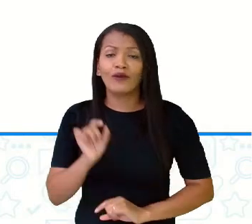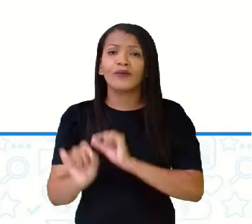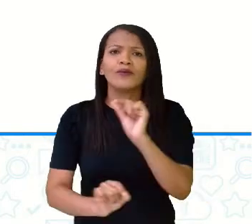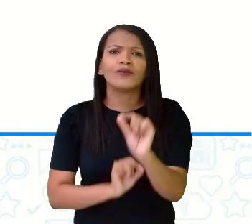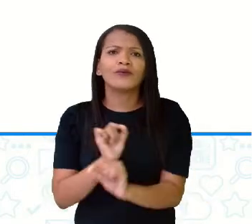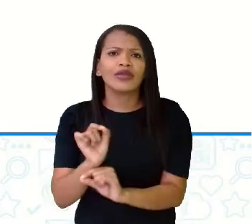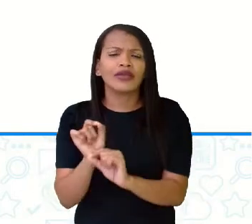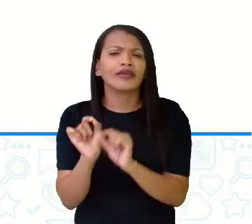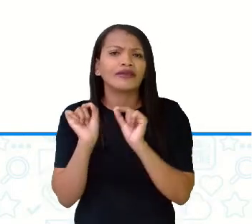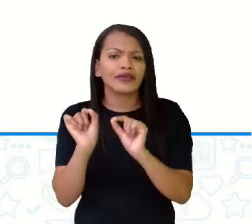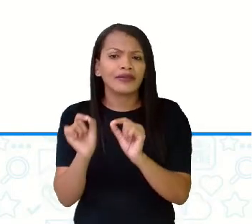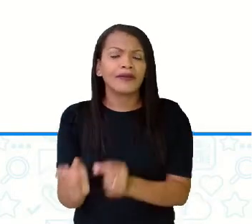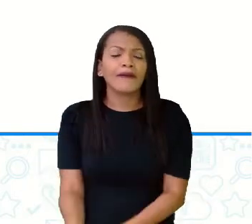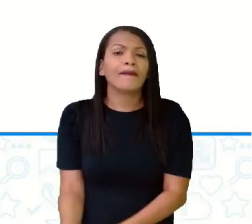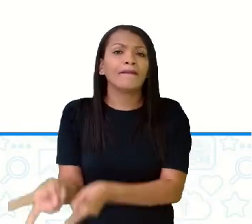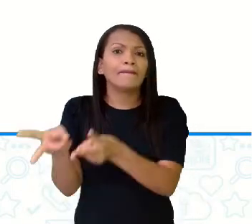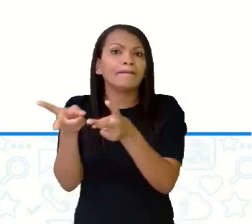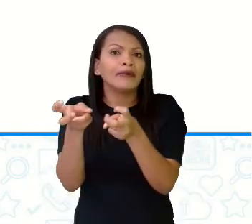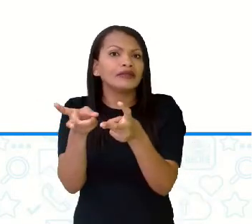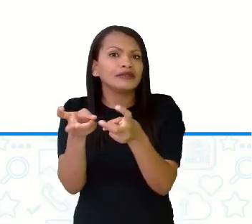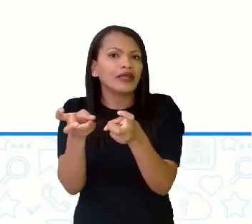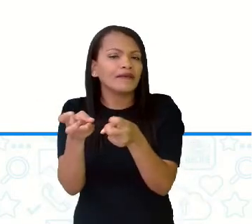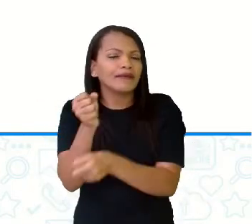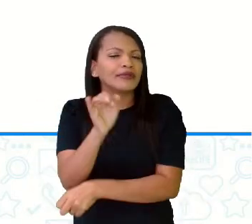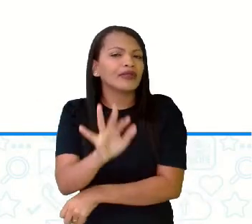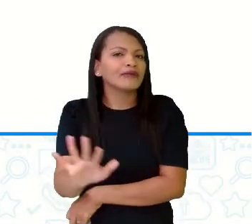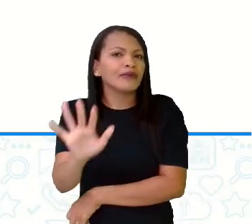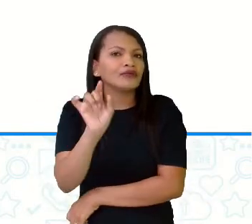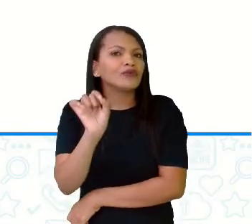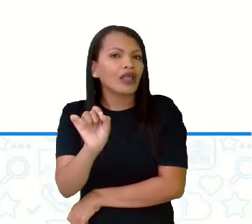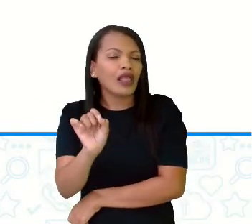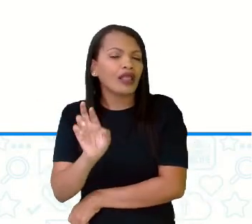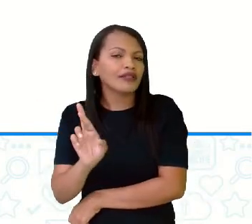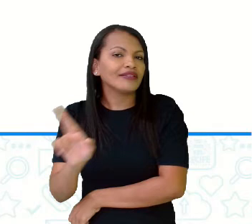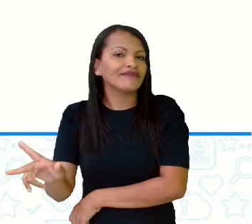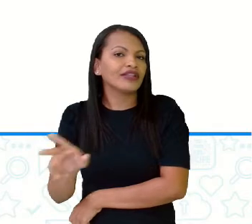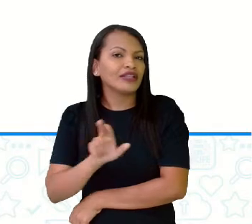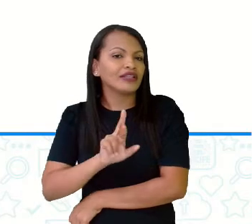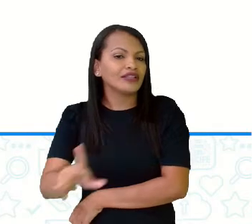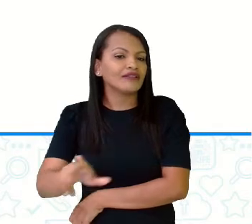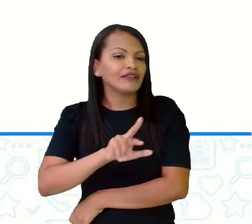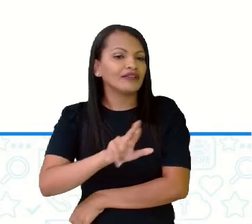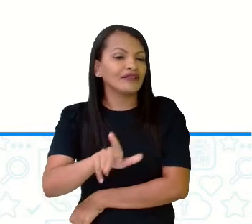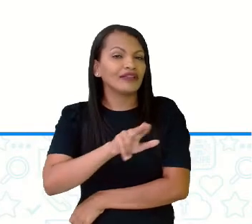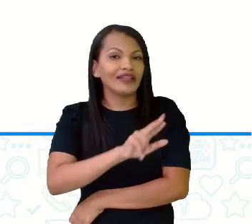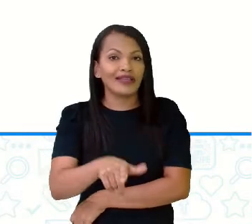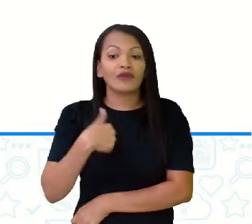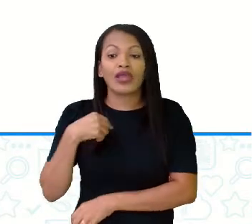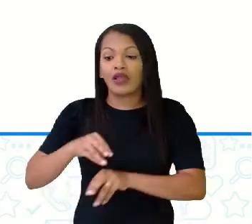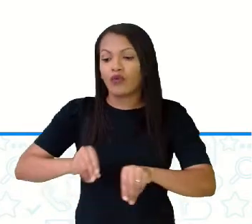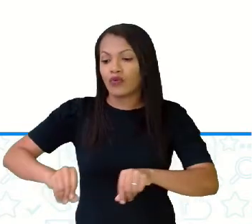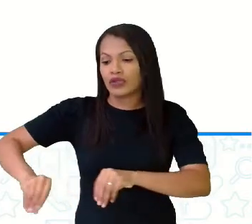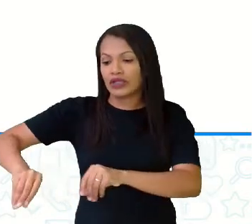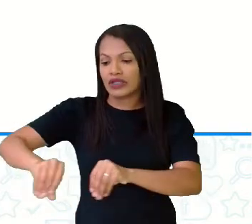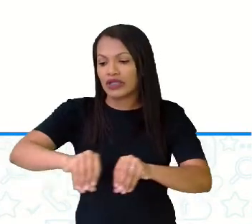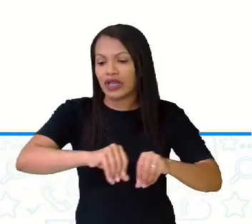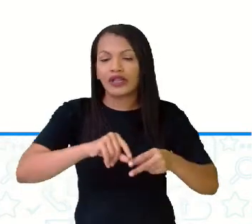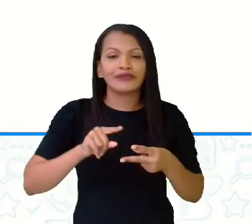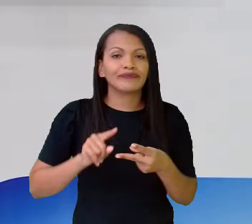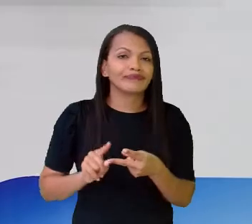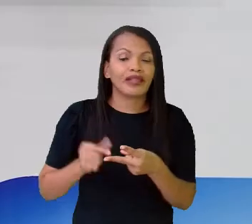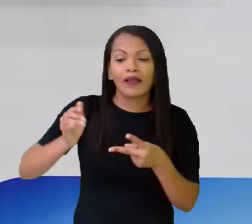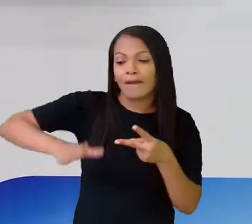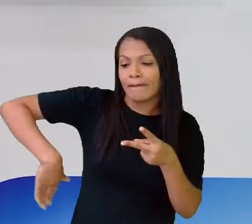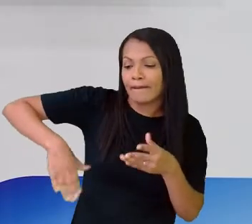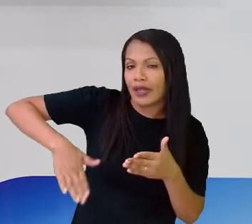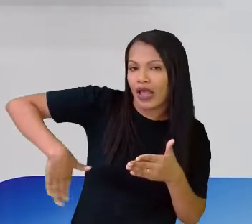gente observou nessas imagens? Que são diferentes. A gente observou o terreno, que é diferente, a gente viu praia, a